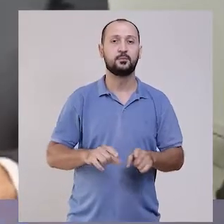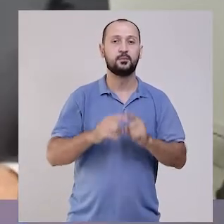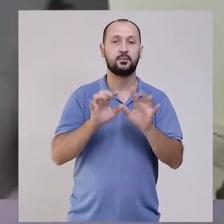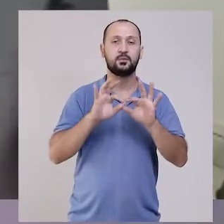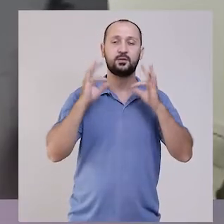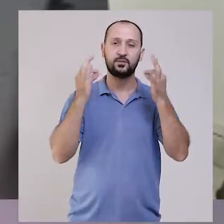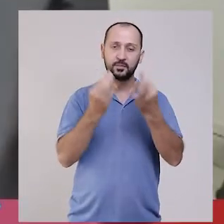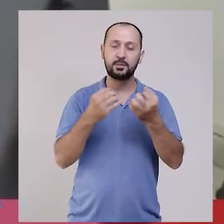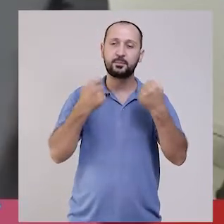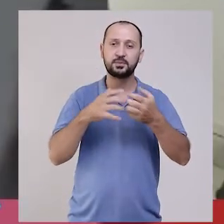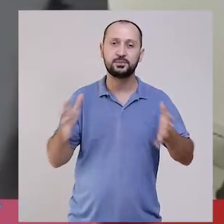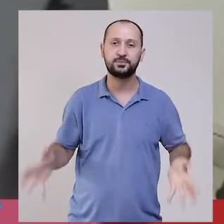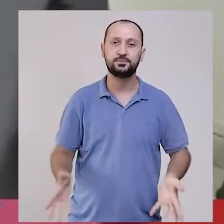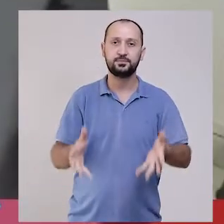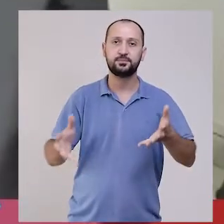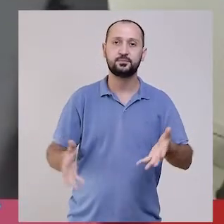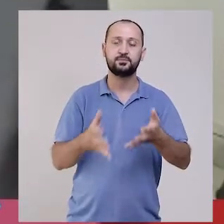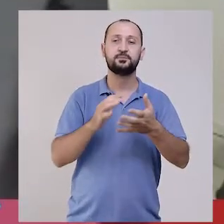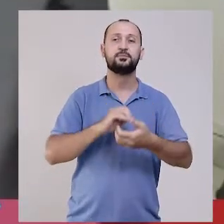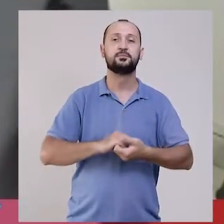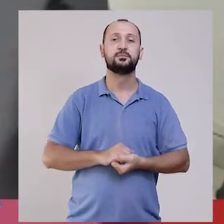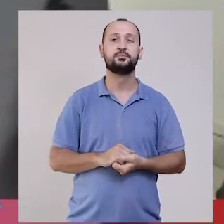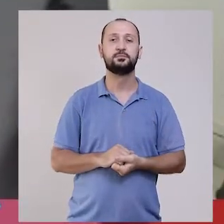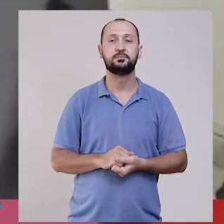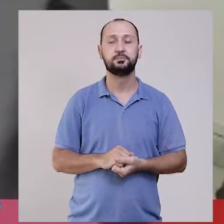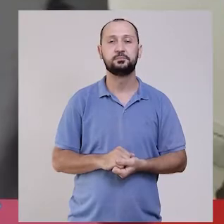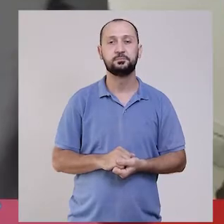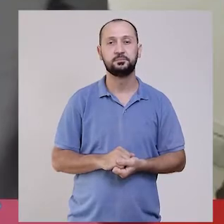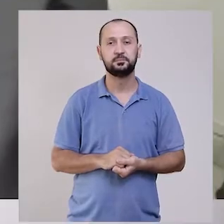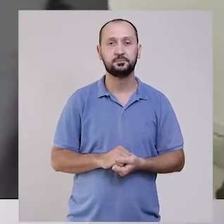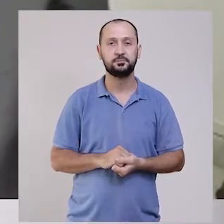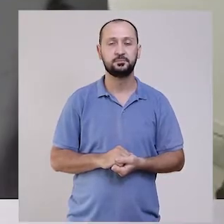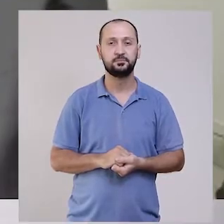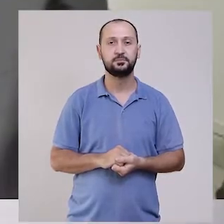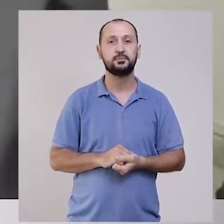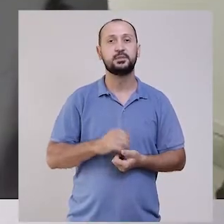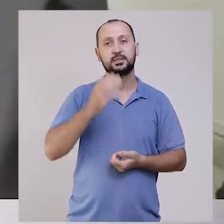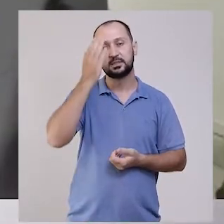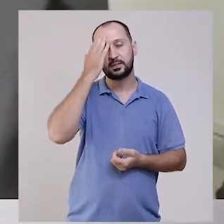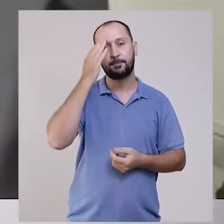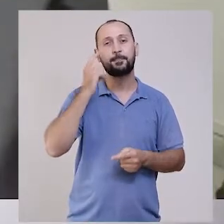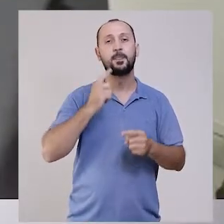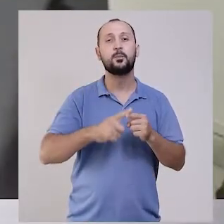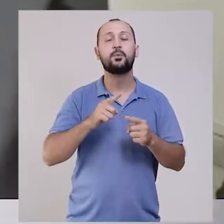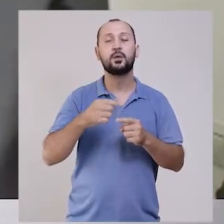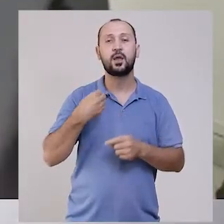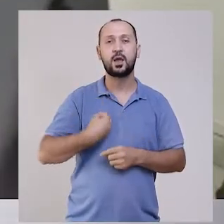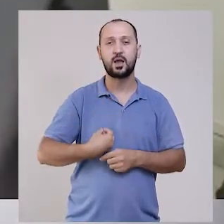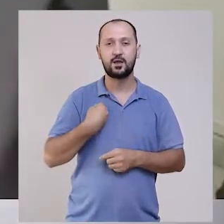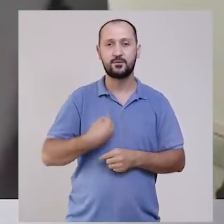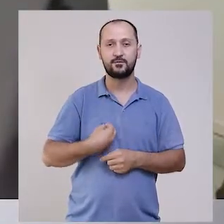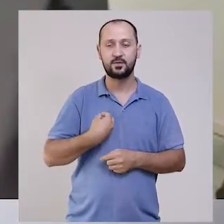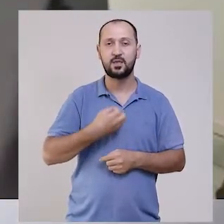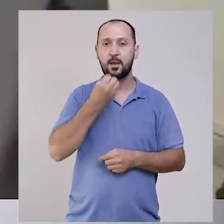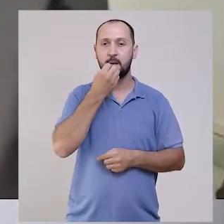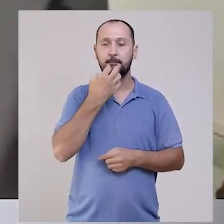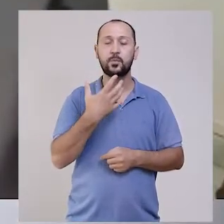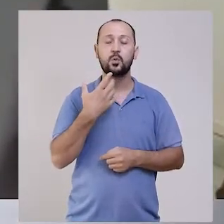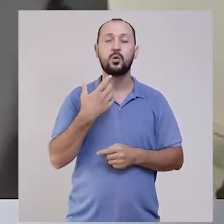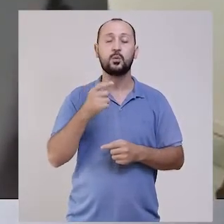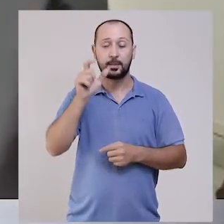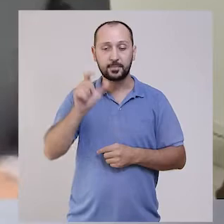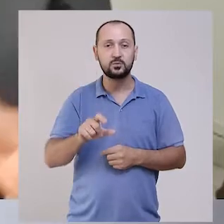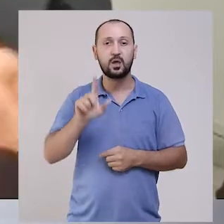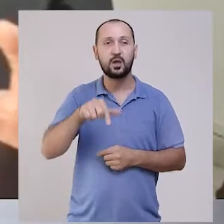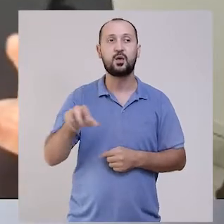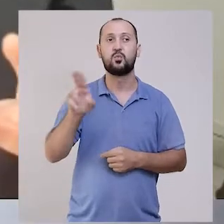deve criar condições. Você sabe por quê? A vida do ser humano é boa quando ele é útil.